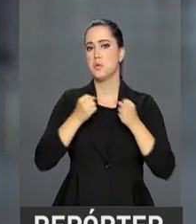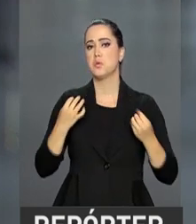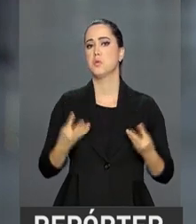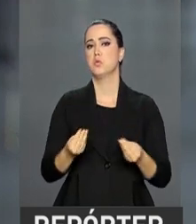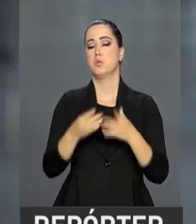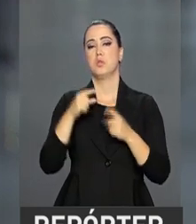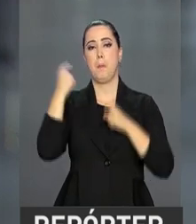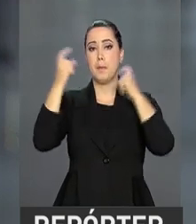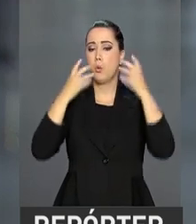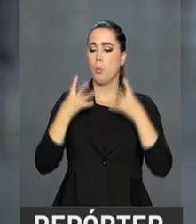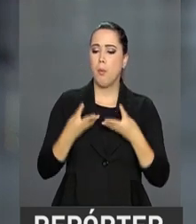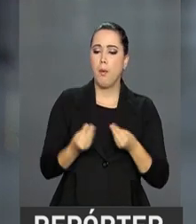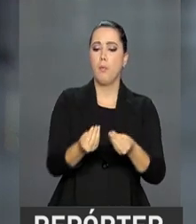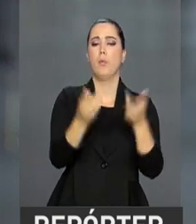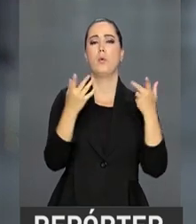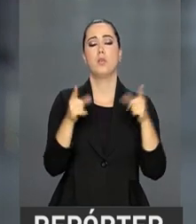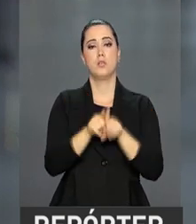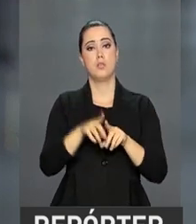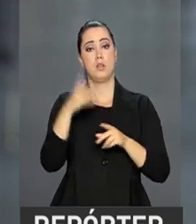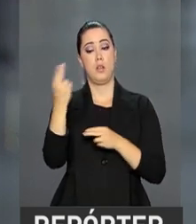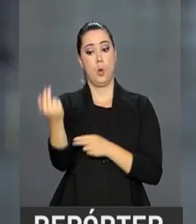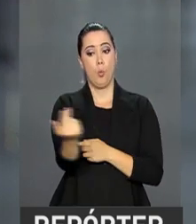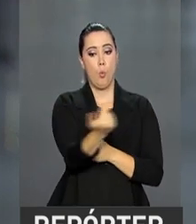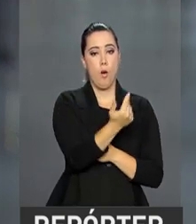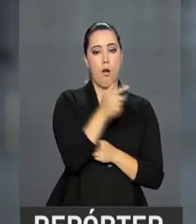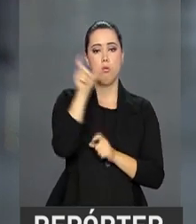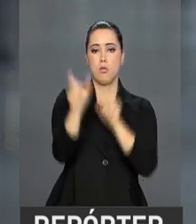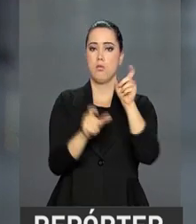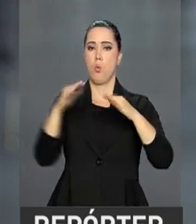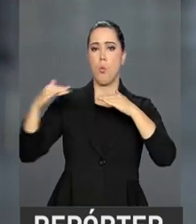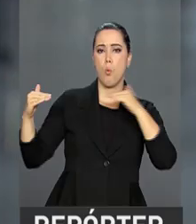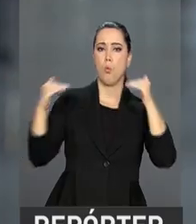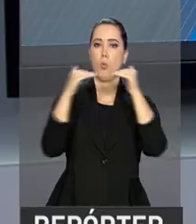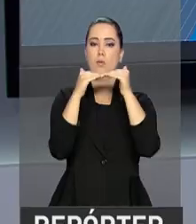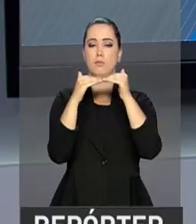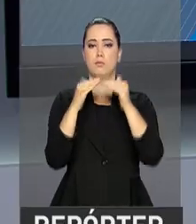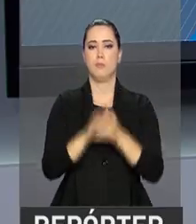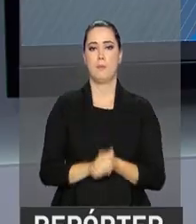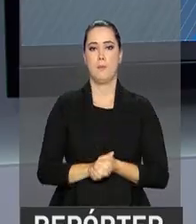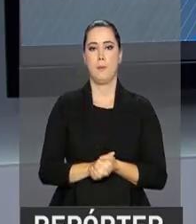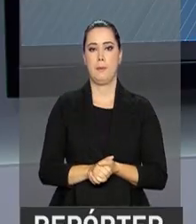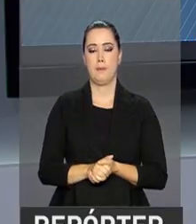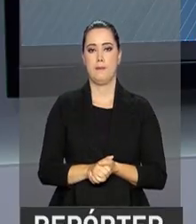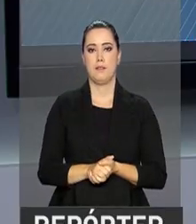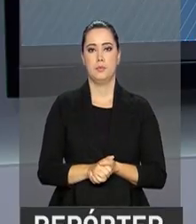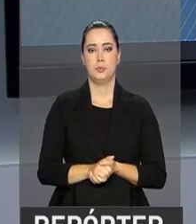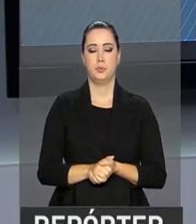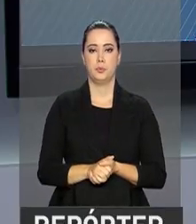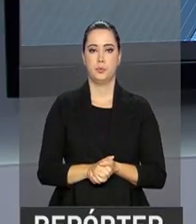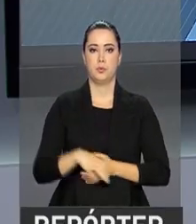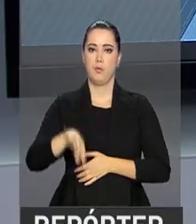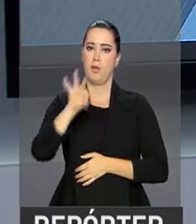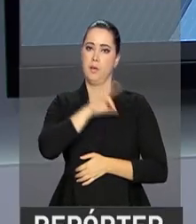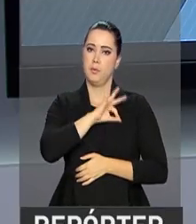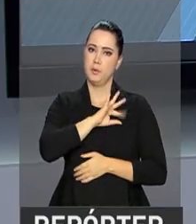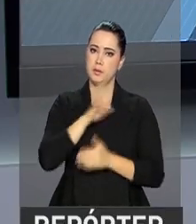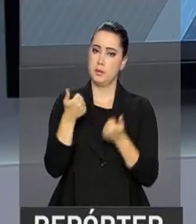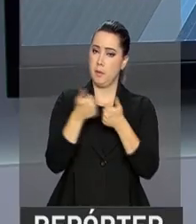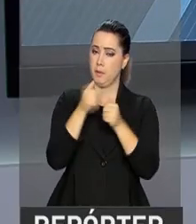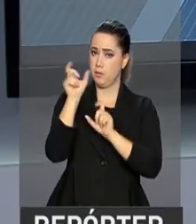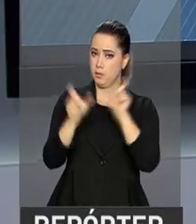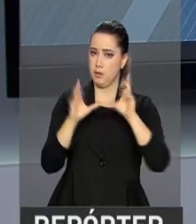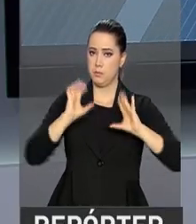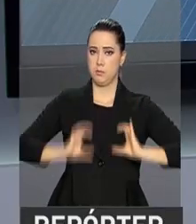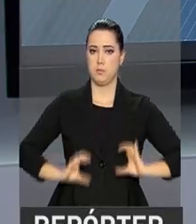se preocupam muito, quer ser tratado igual aos outros, sem diferença. A polícia mais perto do